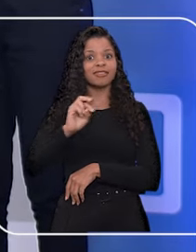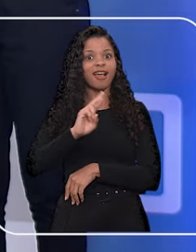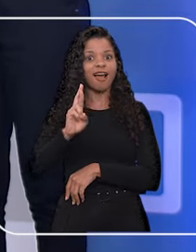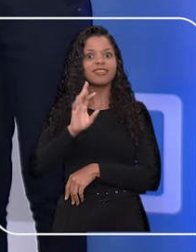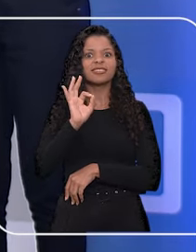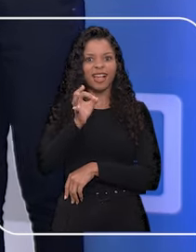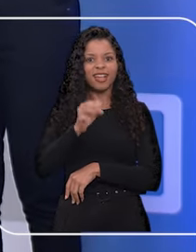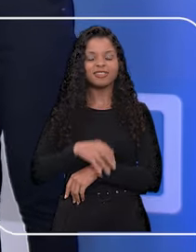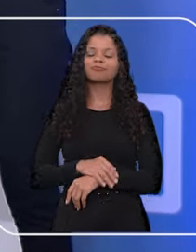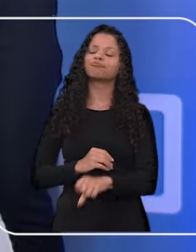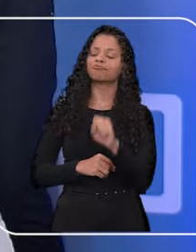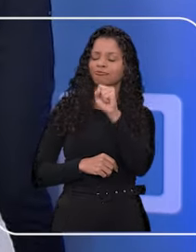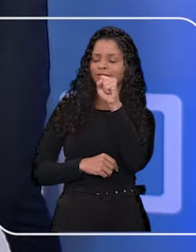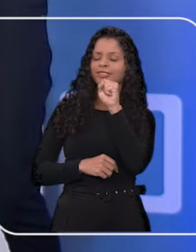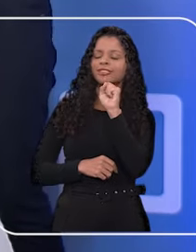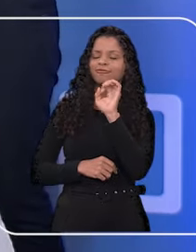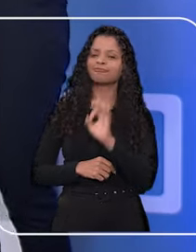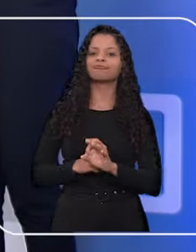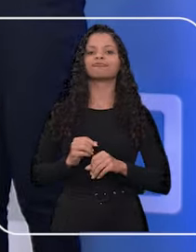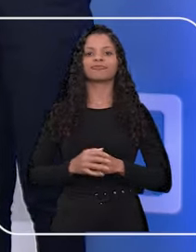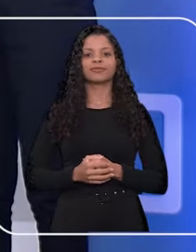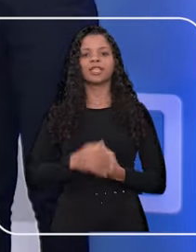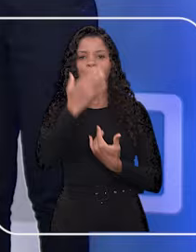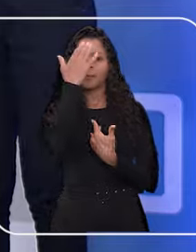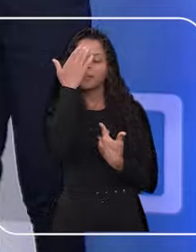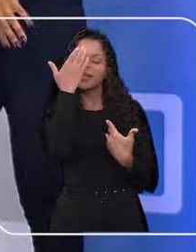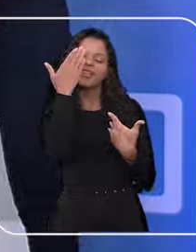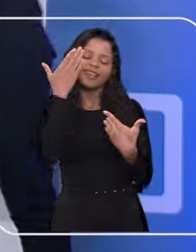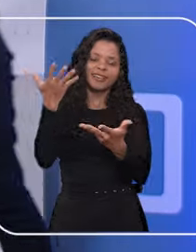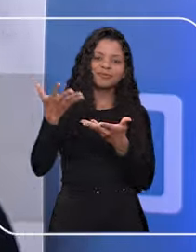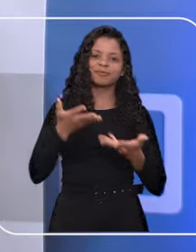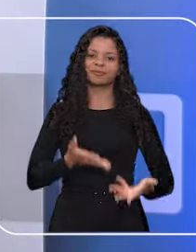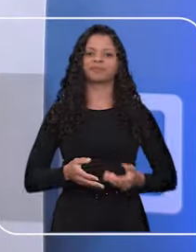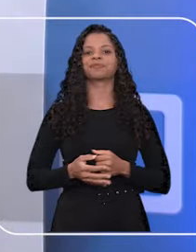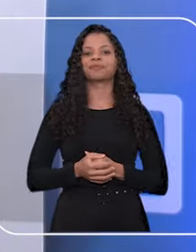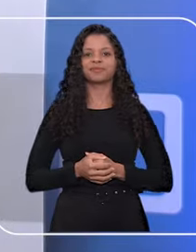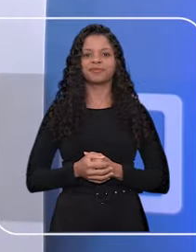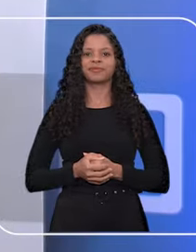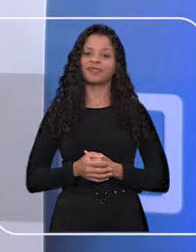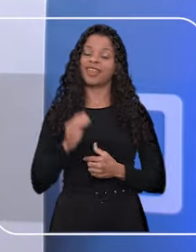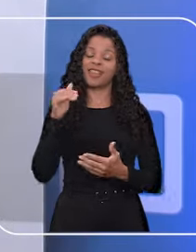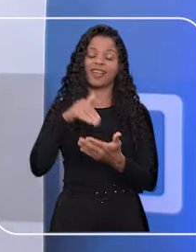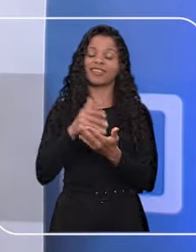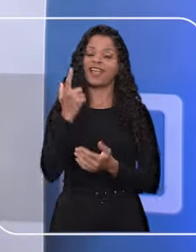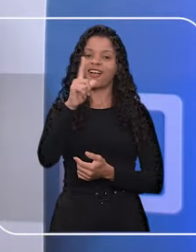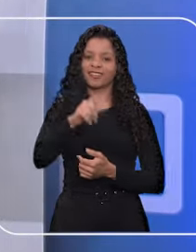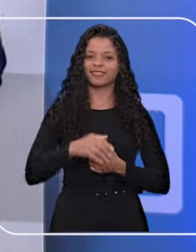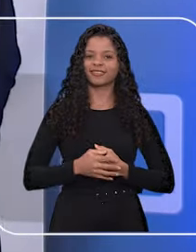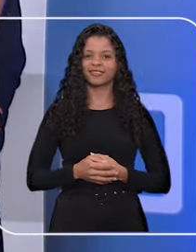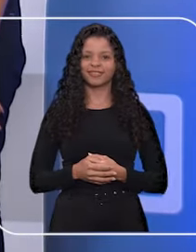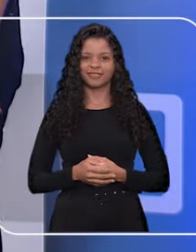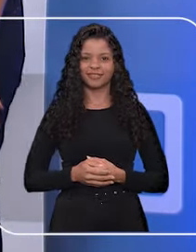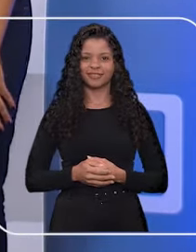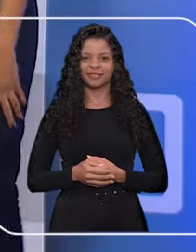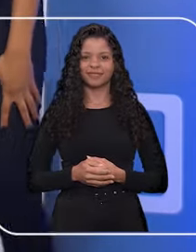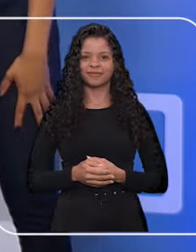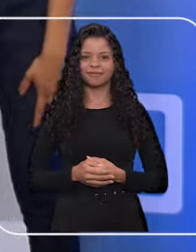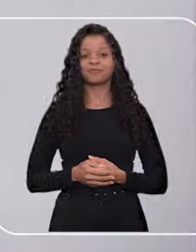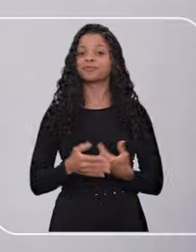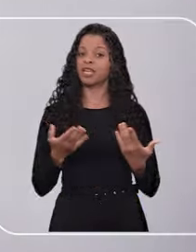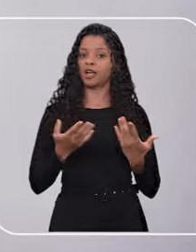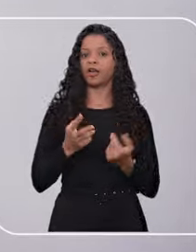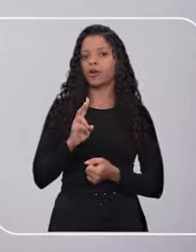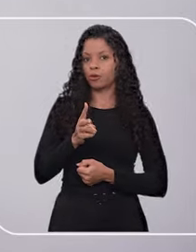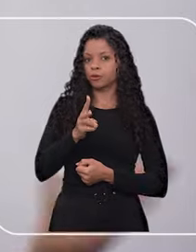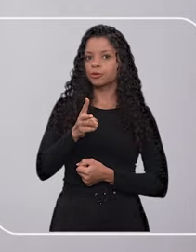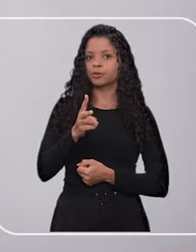mesmo isso mesmo vale a pena Tá certo então muito obrigada pela sua participação obrig até a próxima Até a próxima